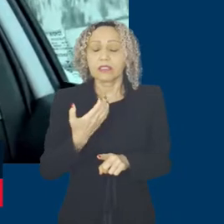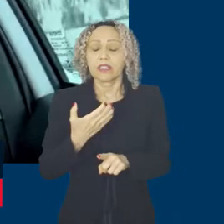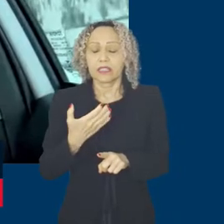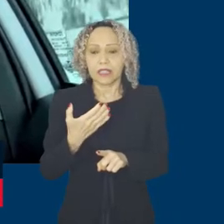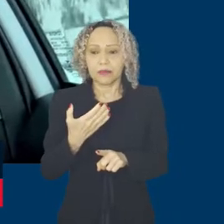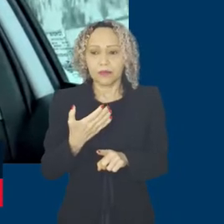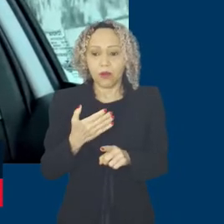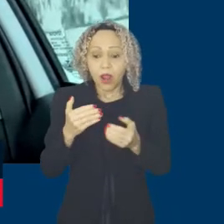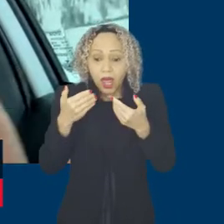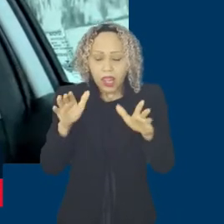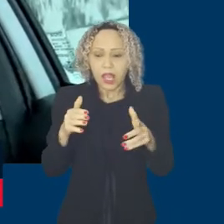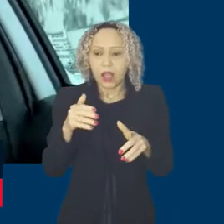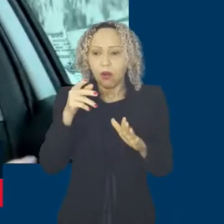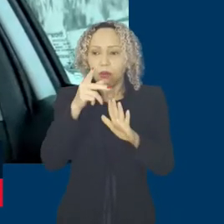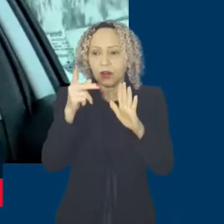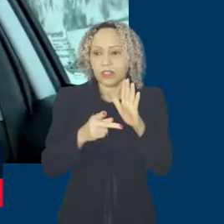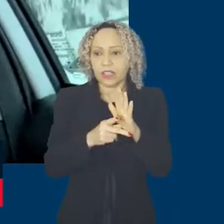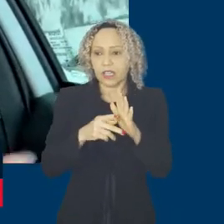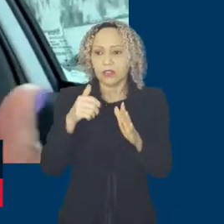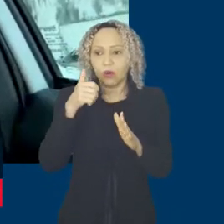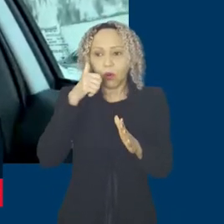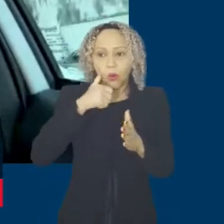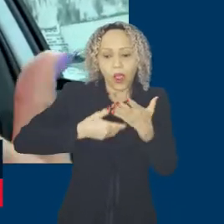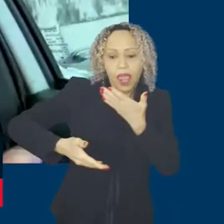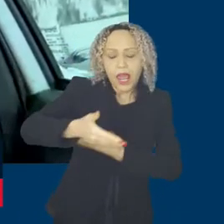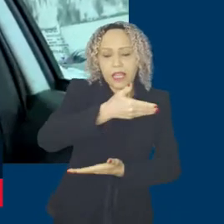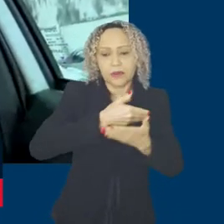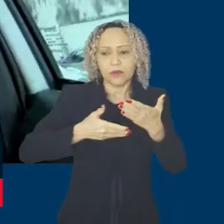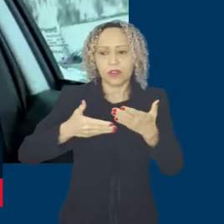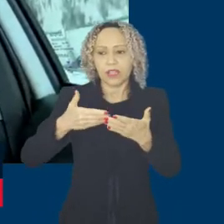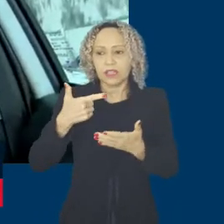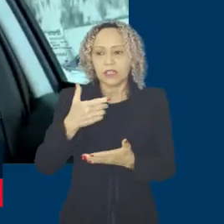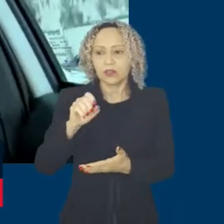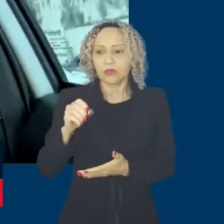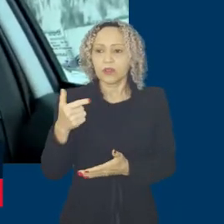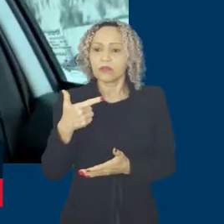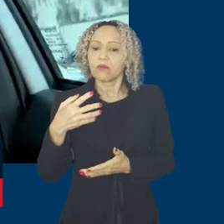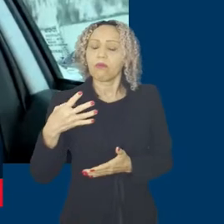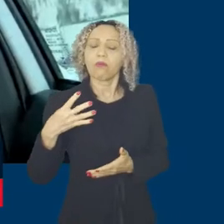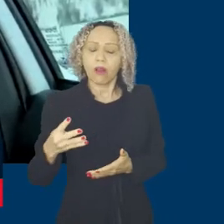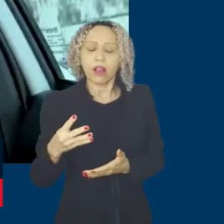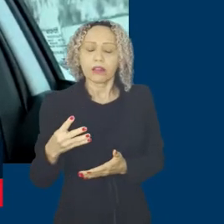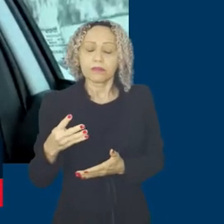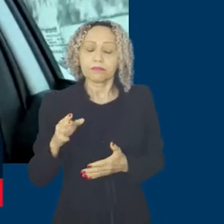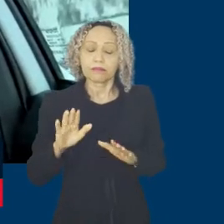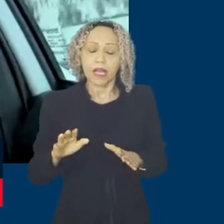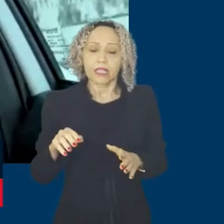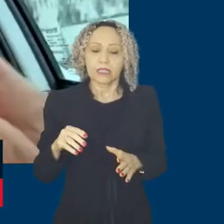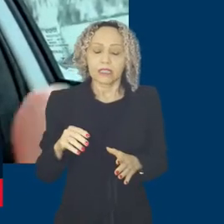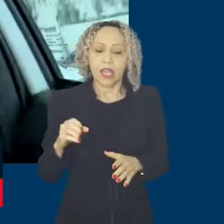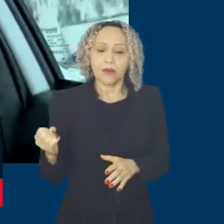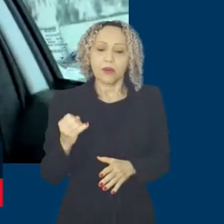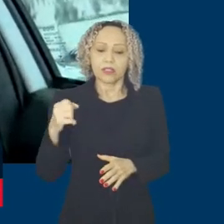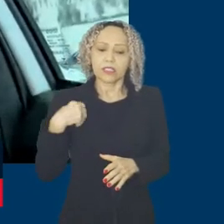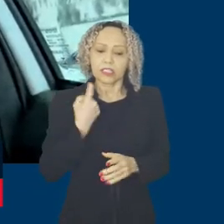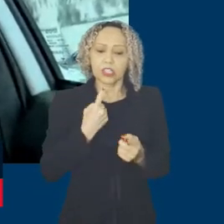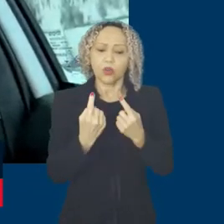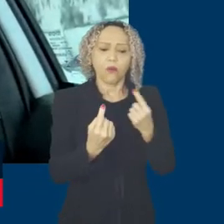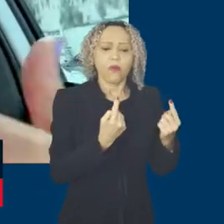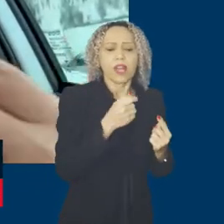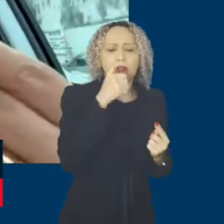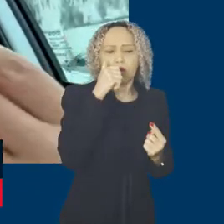2024, portanto é fundamental conversar com as mulheres eleitas para que elas possam avaliar o que precisa